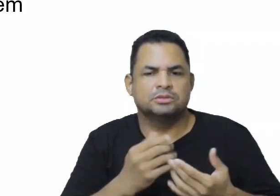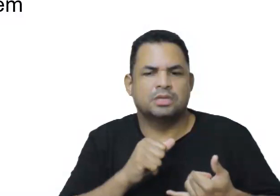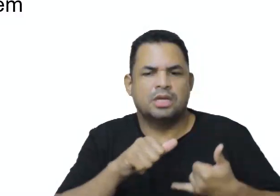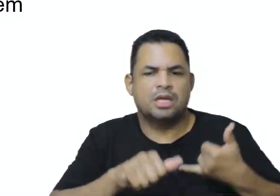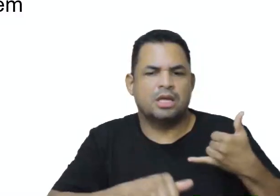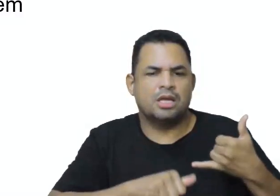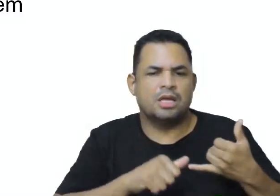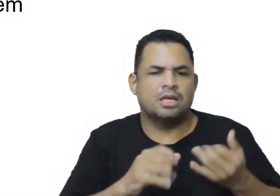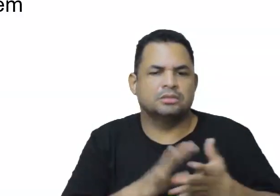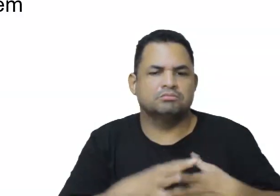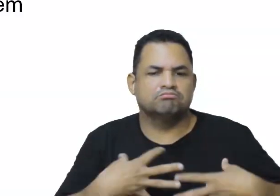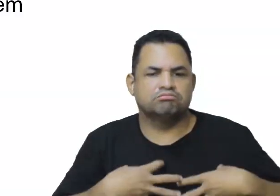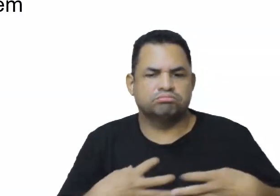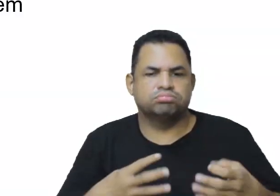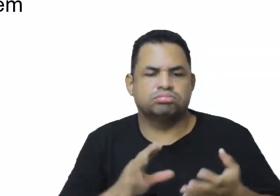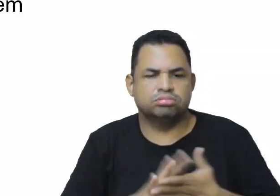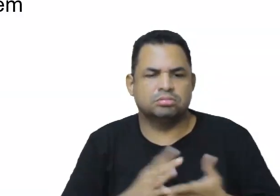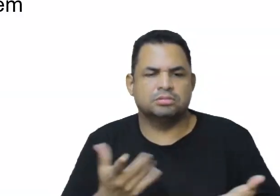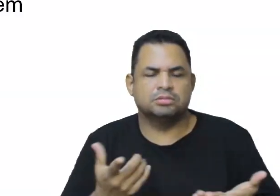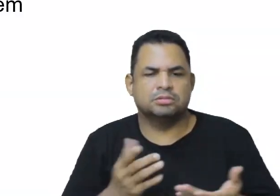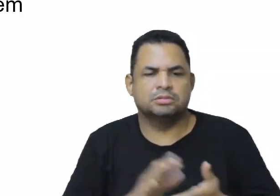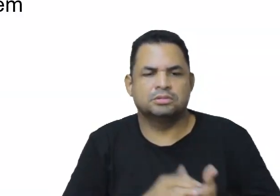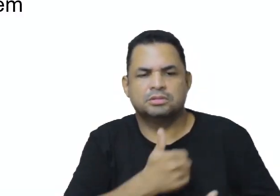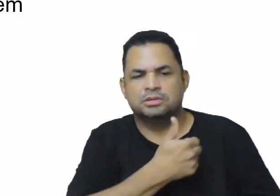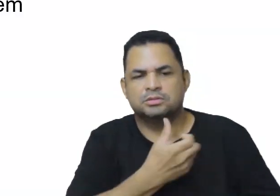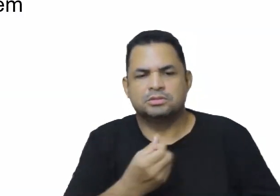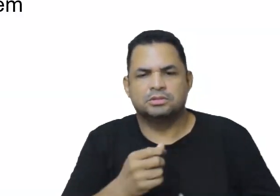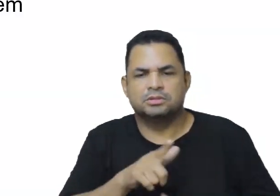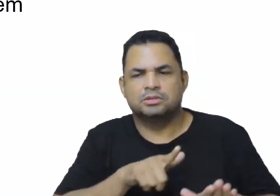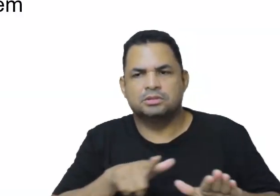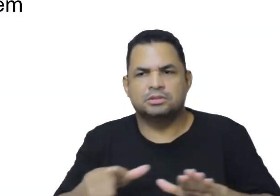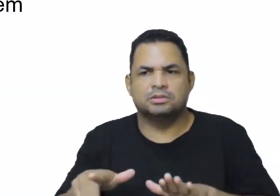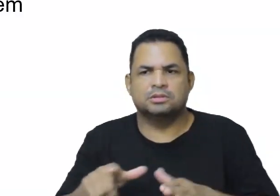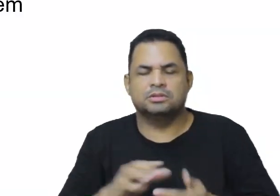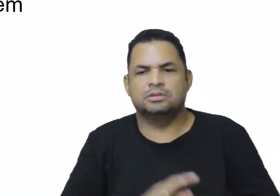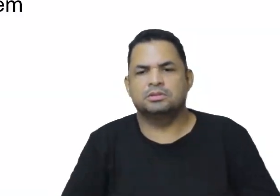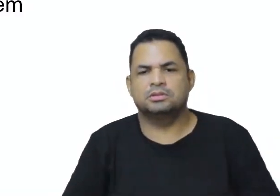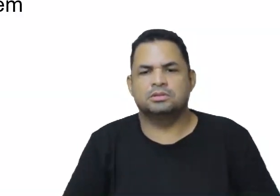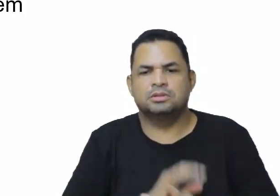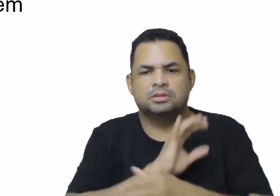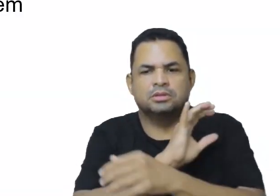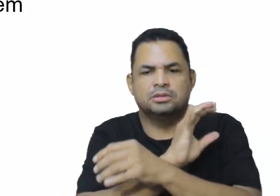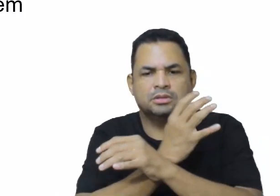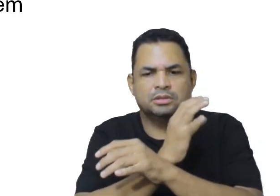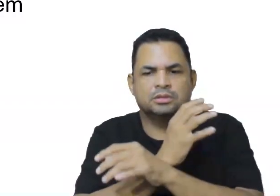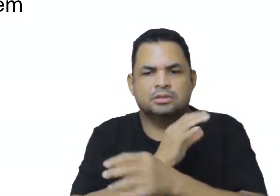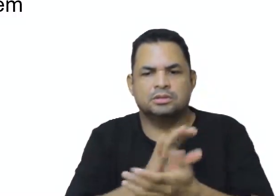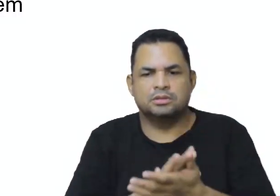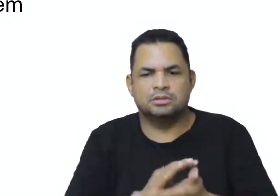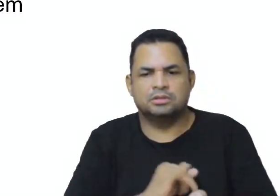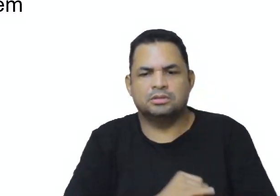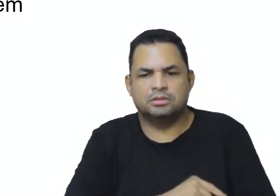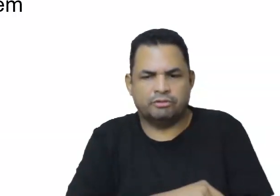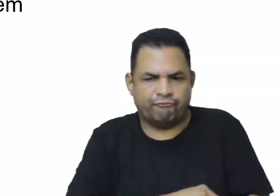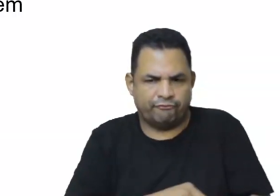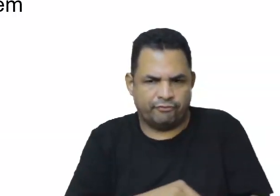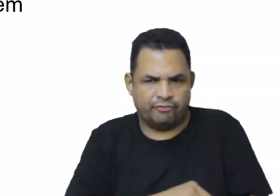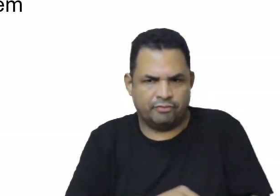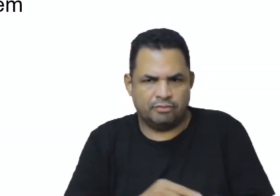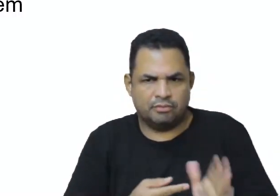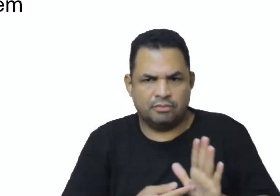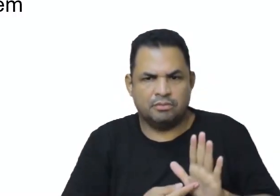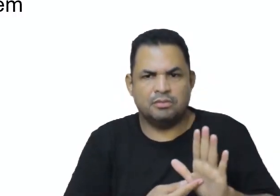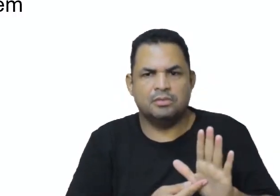nervosas podem estar acontecendo já nessa 16ª semana, tá? E o esqueleto com cartilagem e vasos aparentes, ou seja,